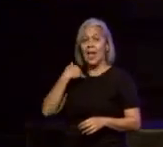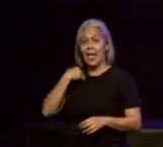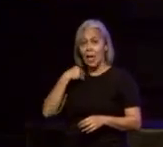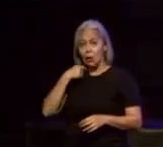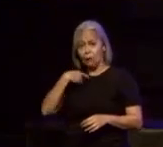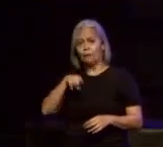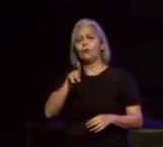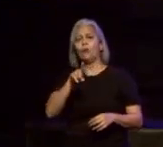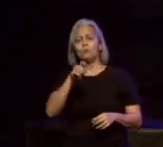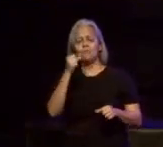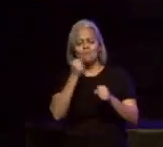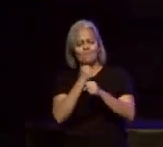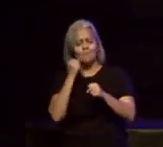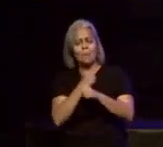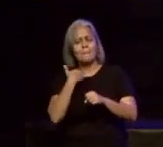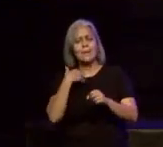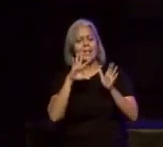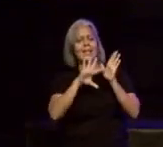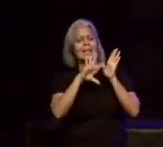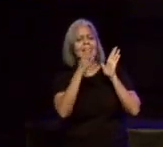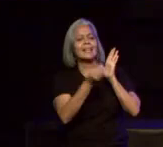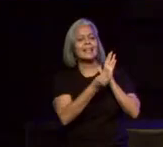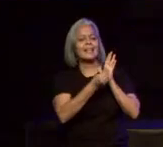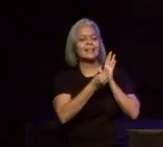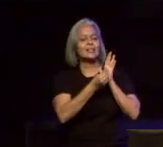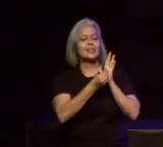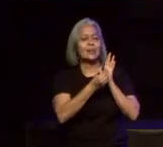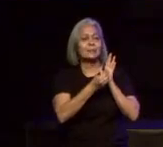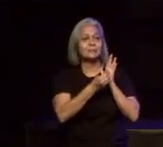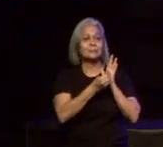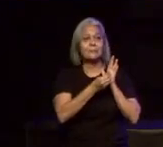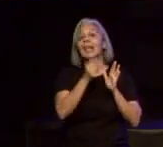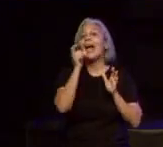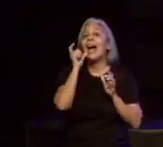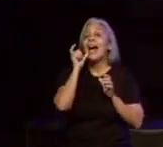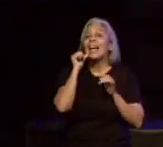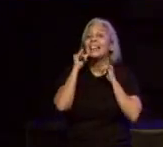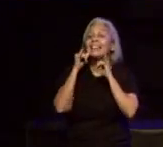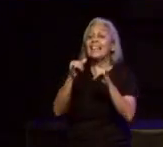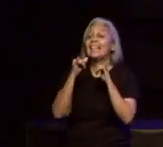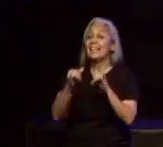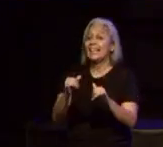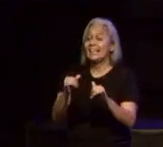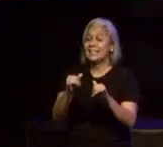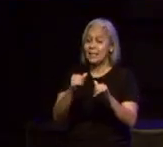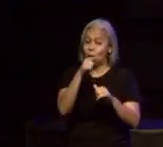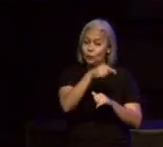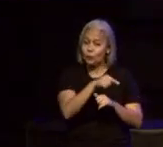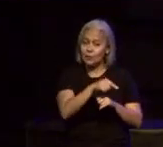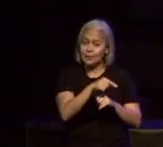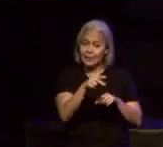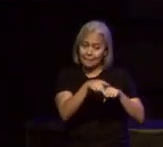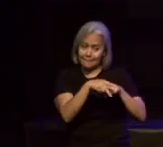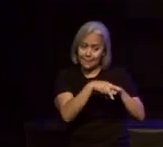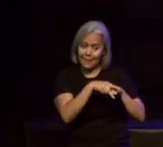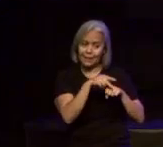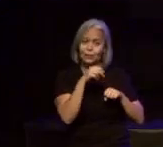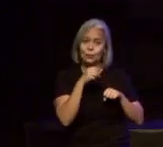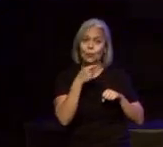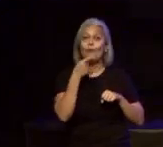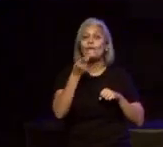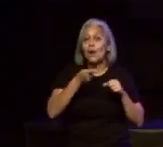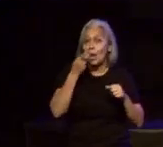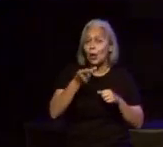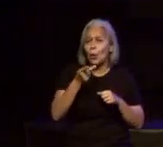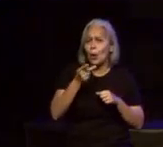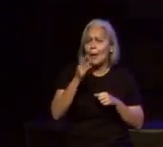edificar a minha igreja. A declaração essencial e fundamental da sua fé em mim, Pedro, como autoridade